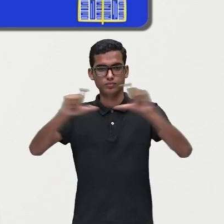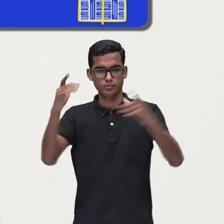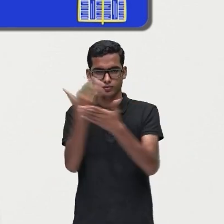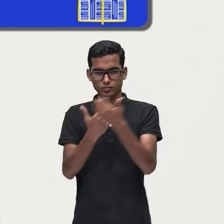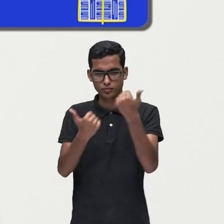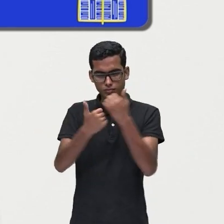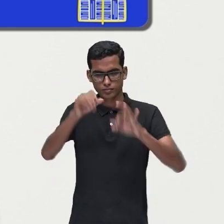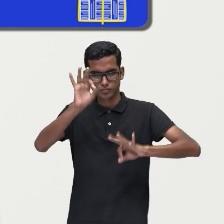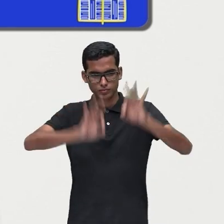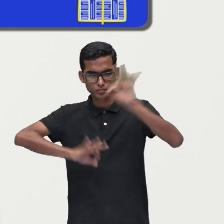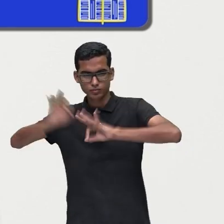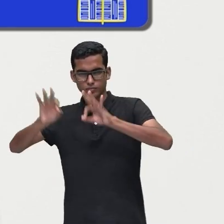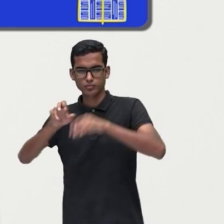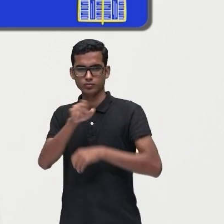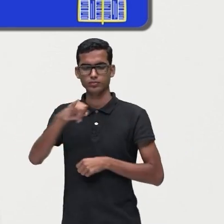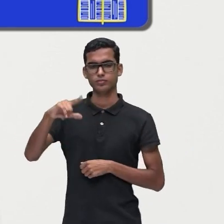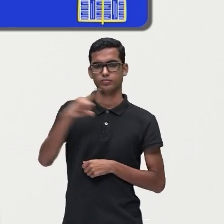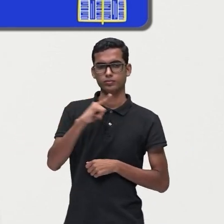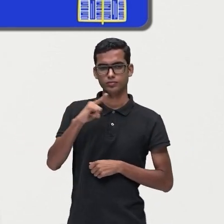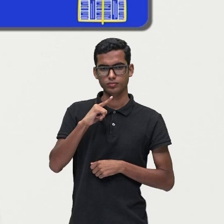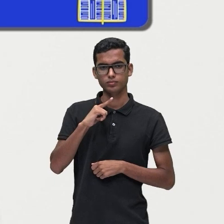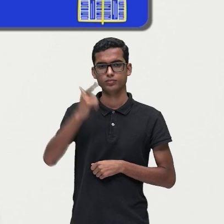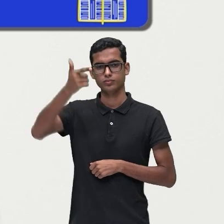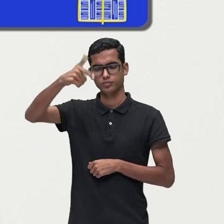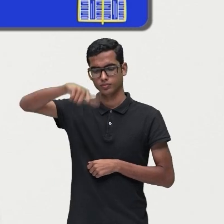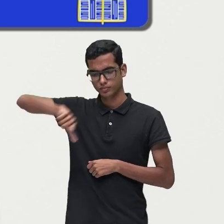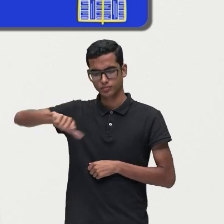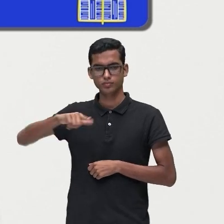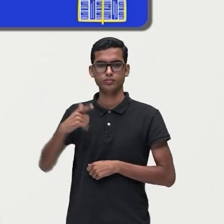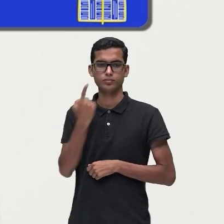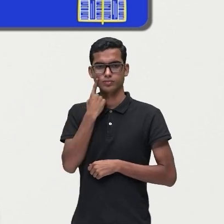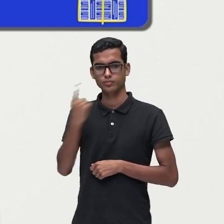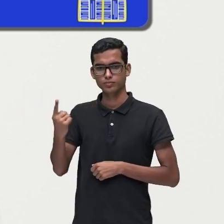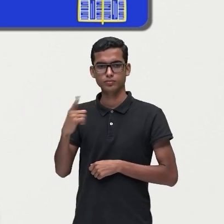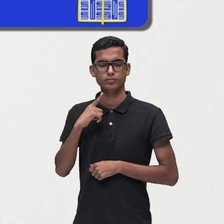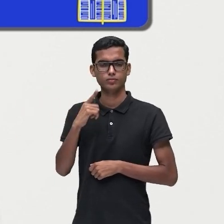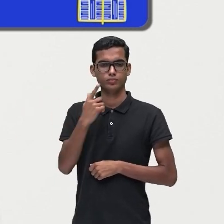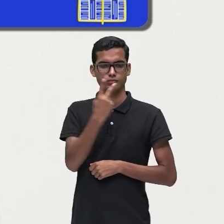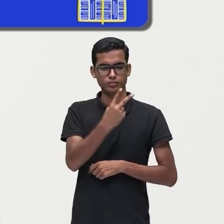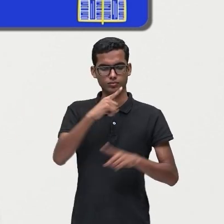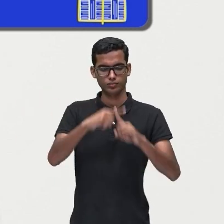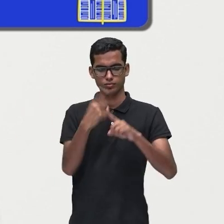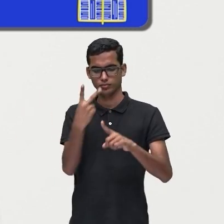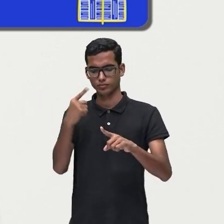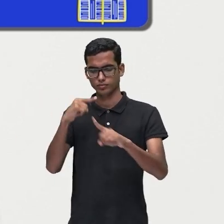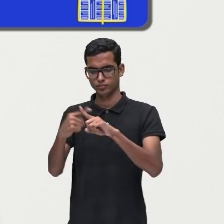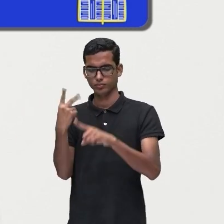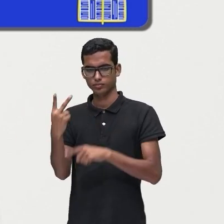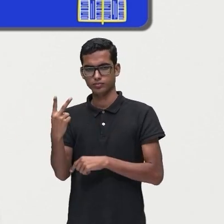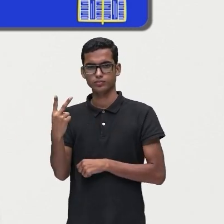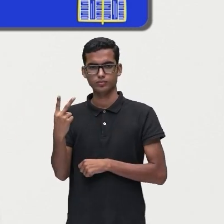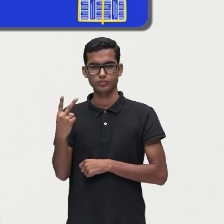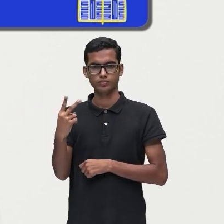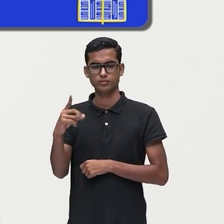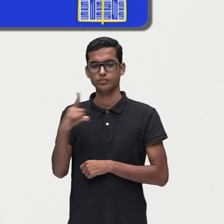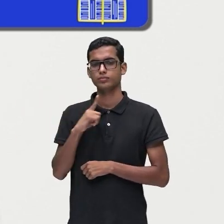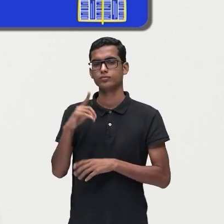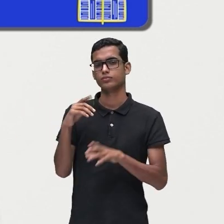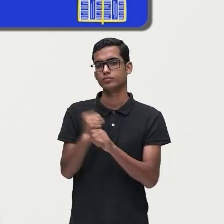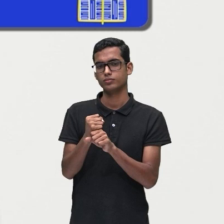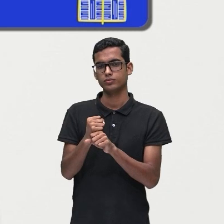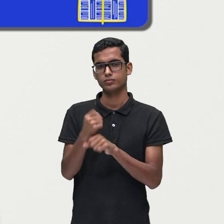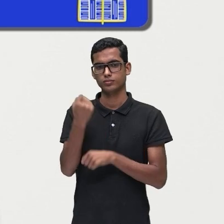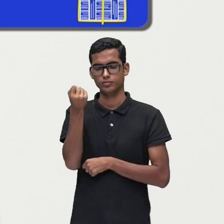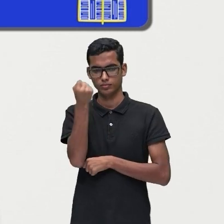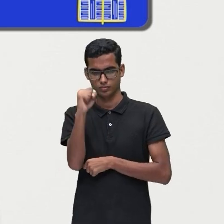Então, se eu tenho, repetindo aqui, 2 vezes 2 vezes 2, eu vou ter